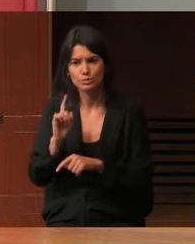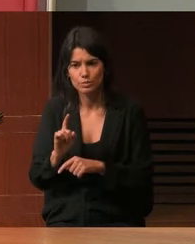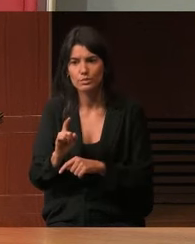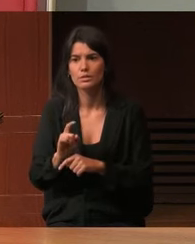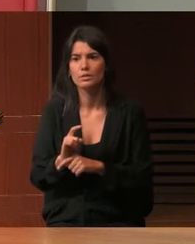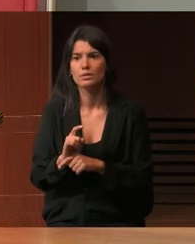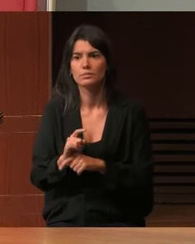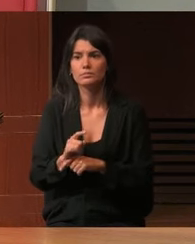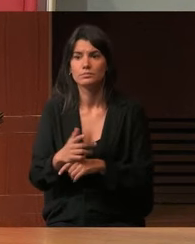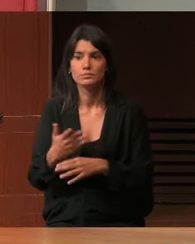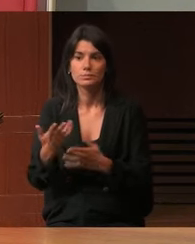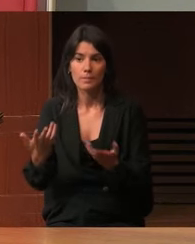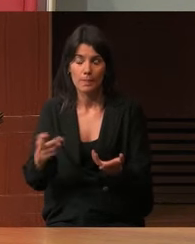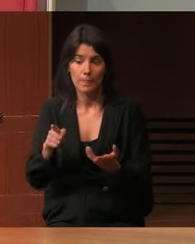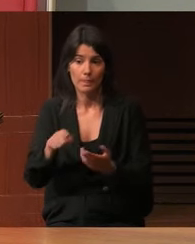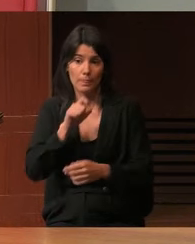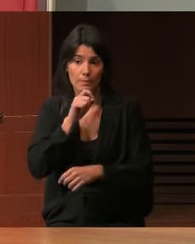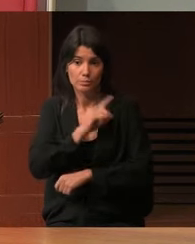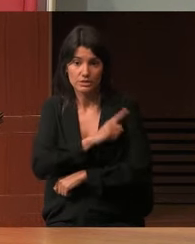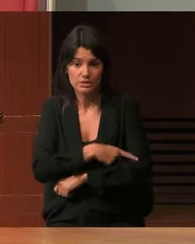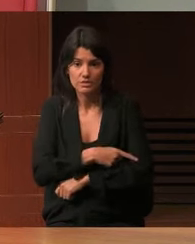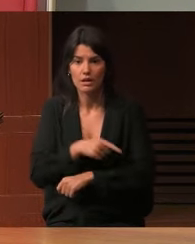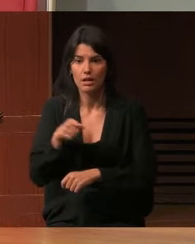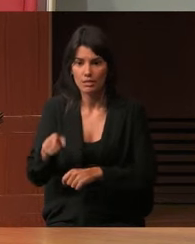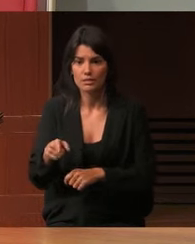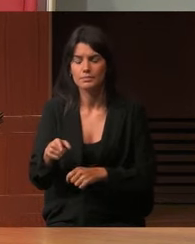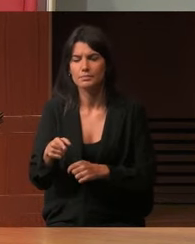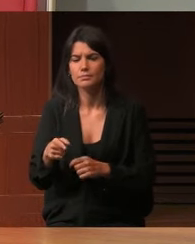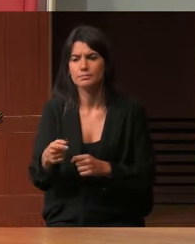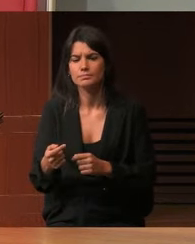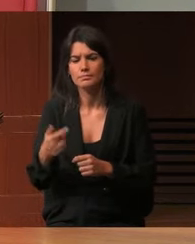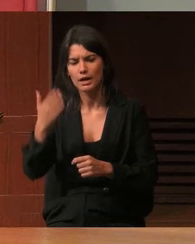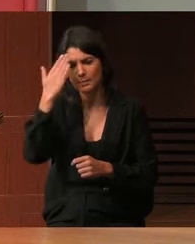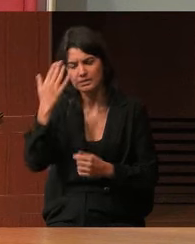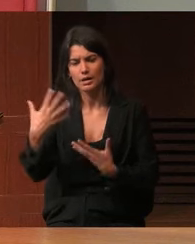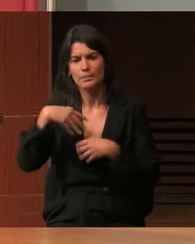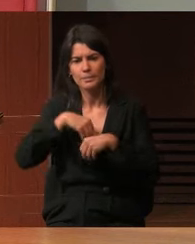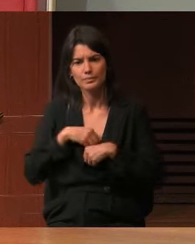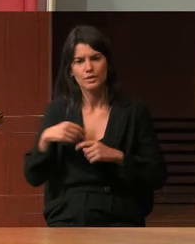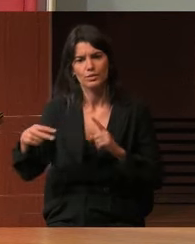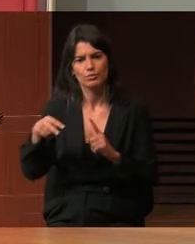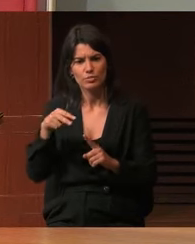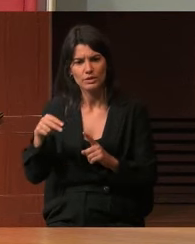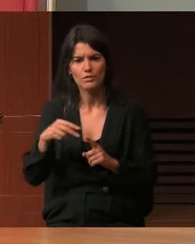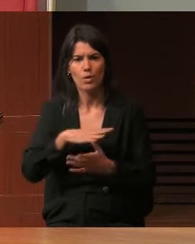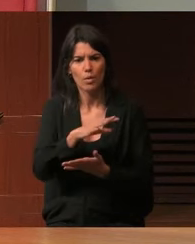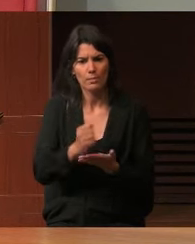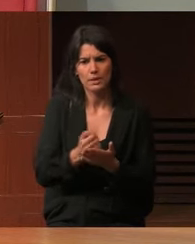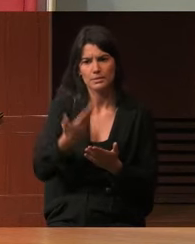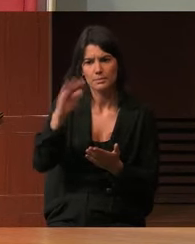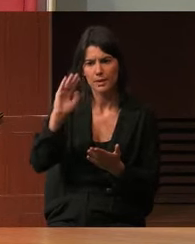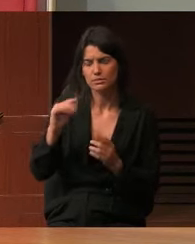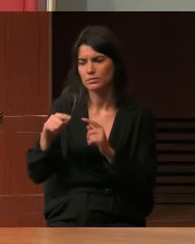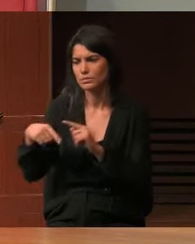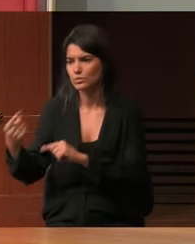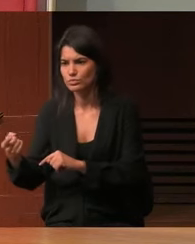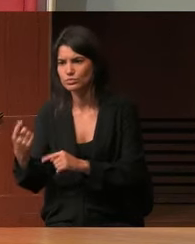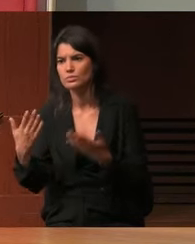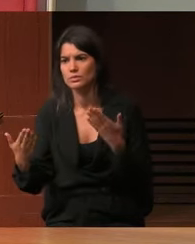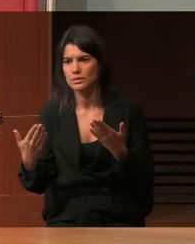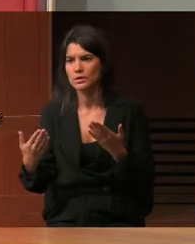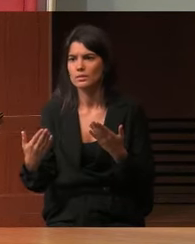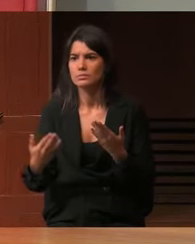atualizam essa potencialidade, a capacidade de ocupar um ponto de vista de um modo mais completo que outros, podendo, aliás, fazê-lo com